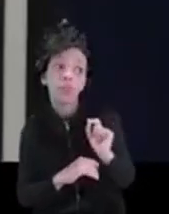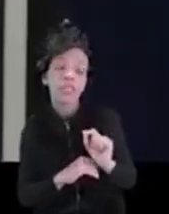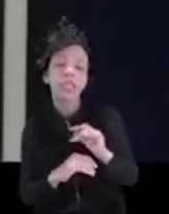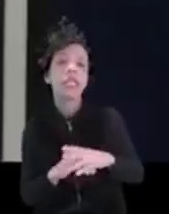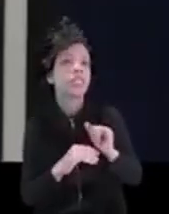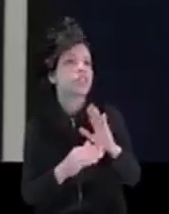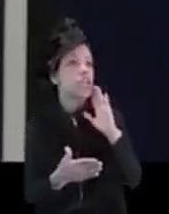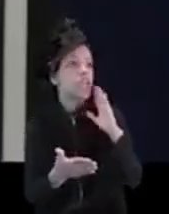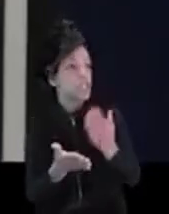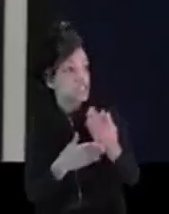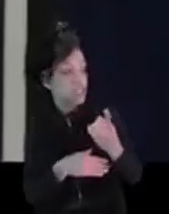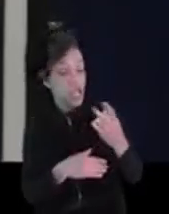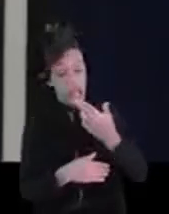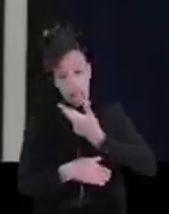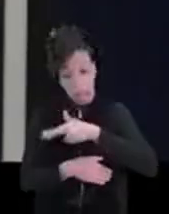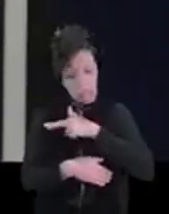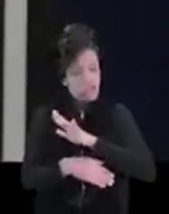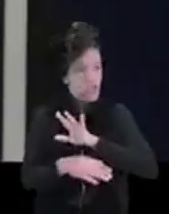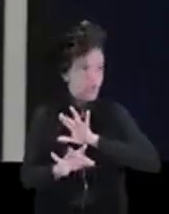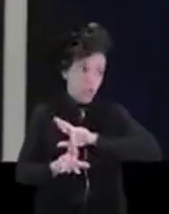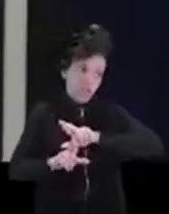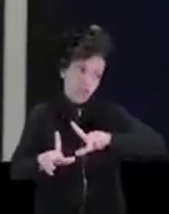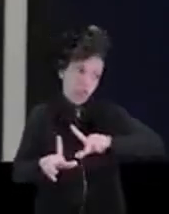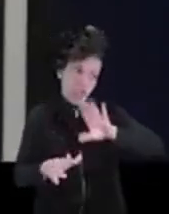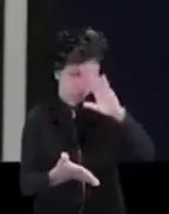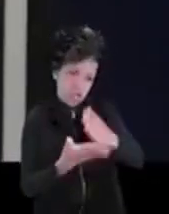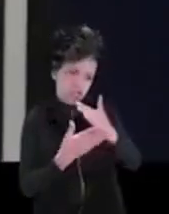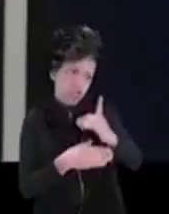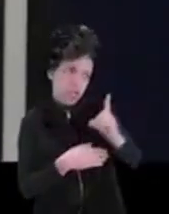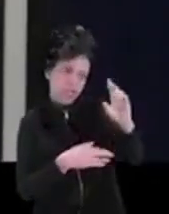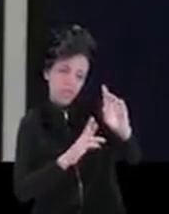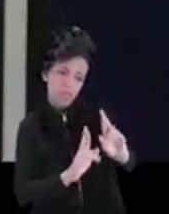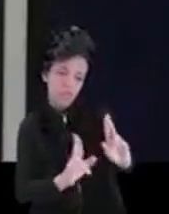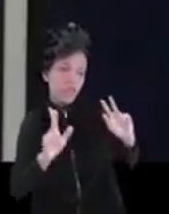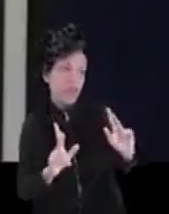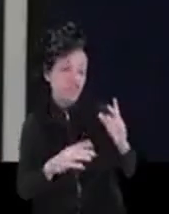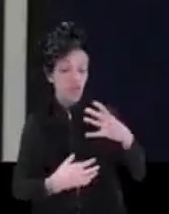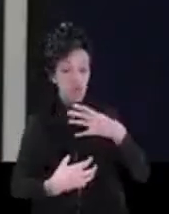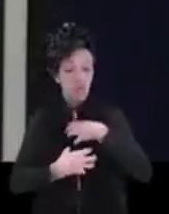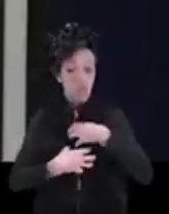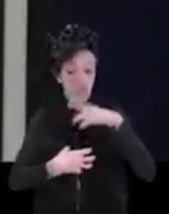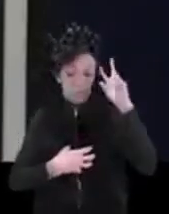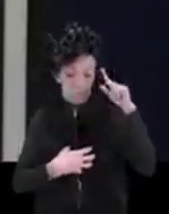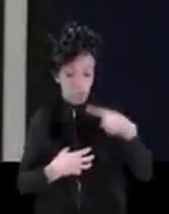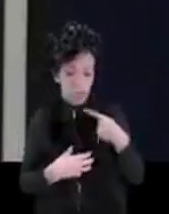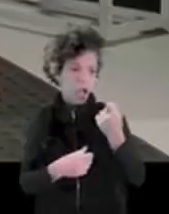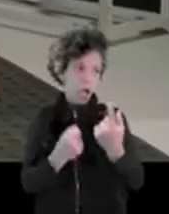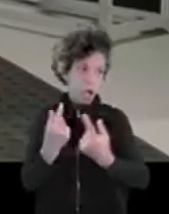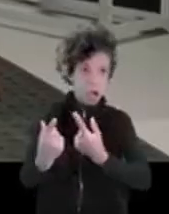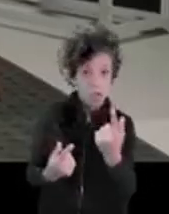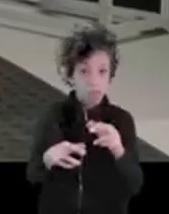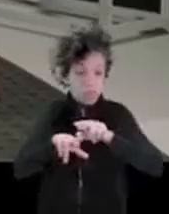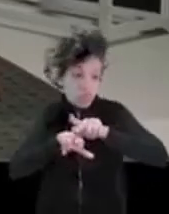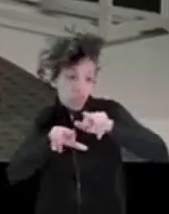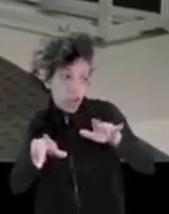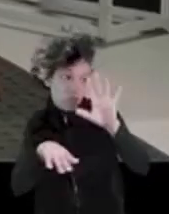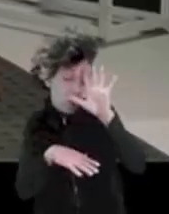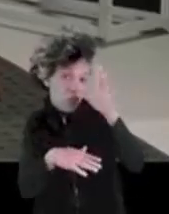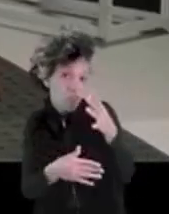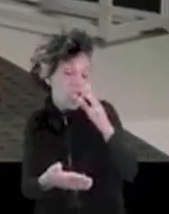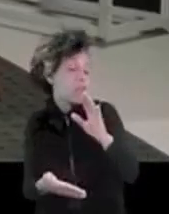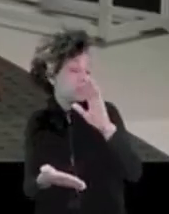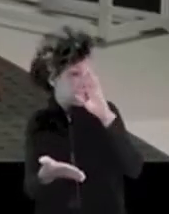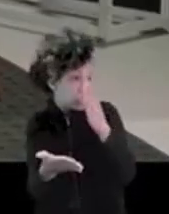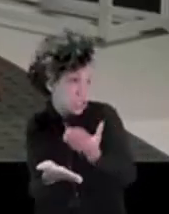você acreditar em Deus religião é uma outra história né sem religião é a maneira que o ser humano aqui alguns de forma diferente